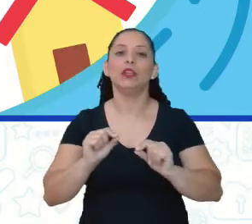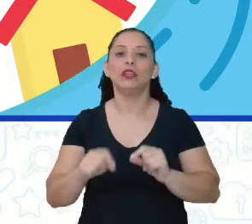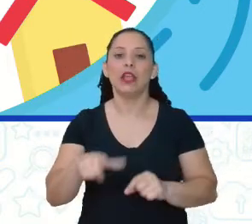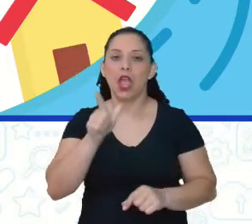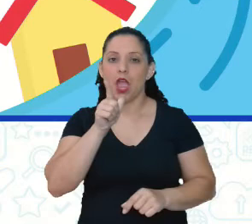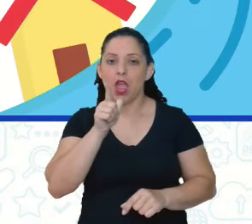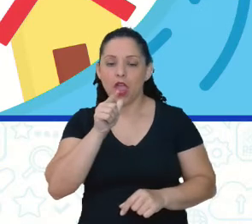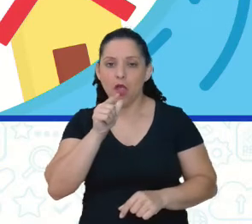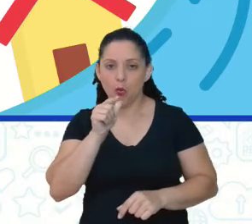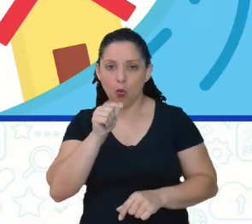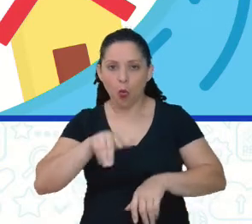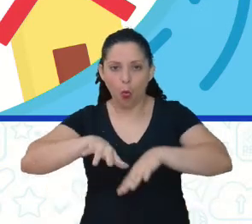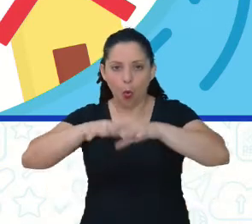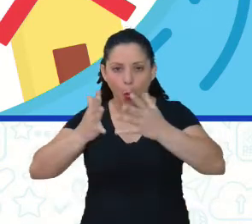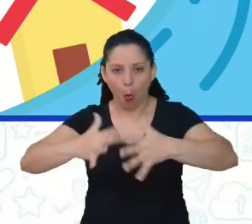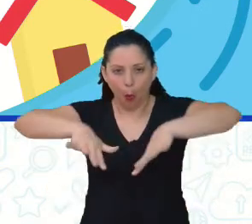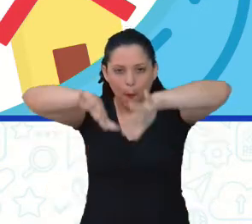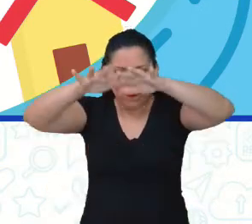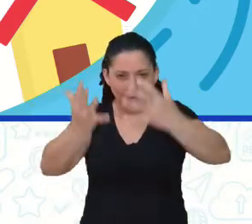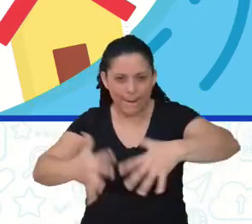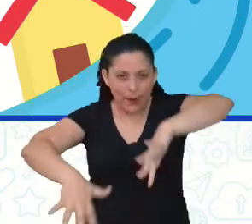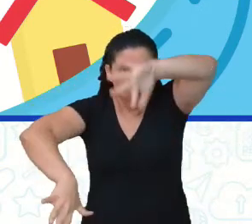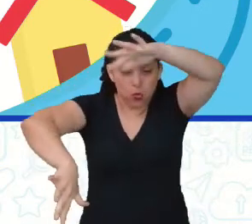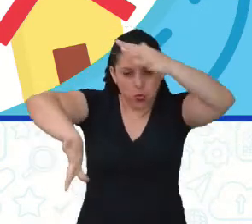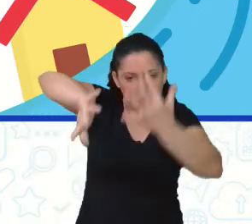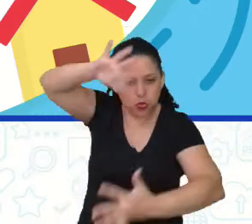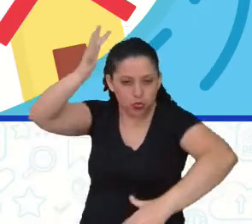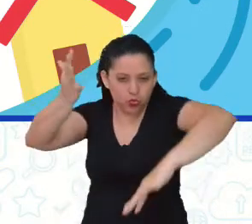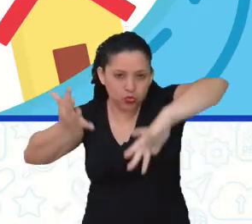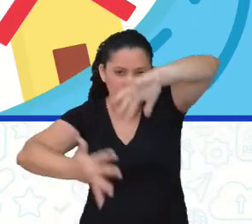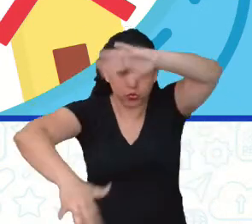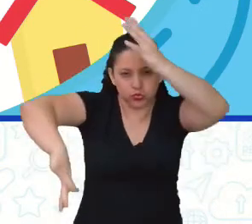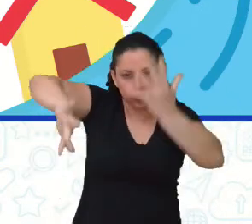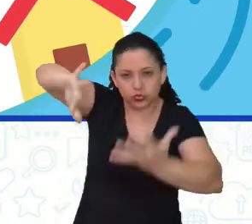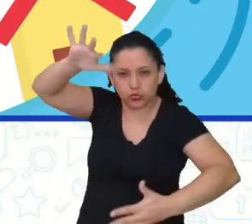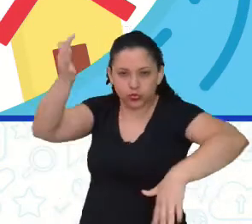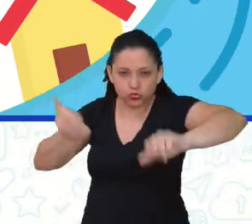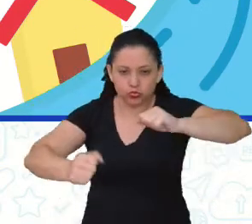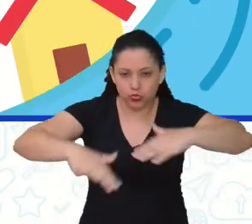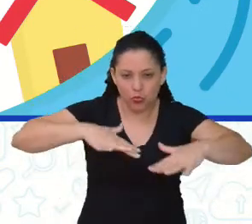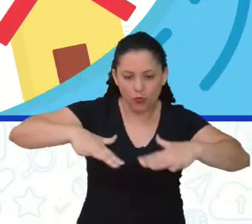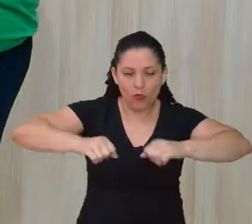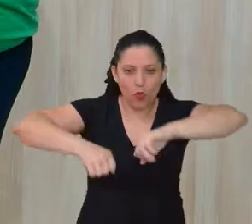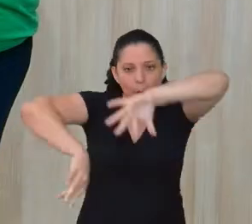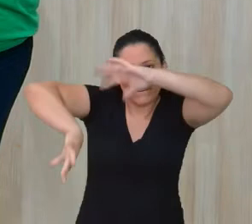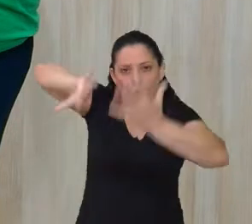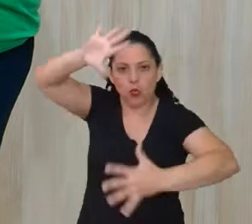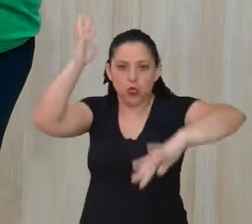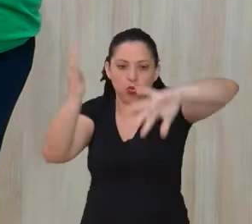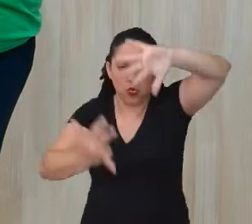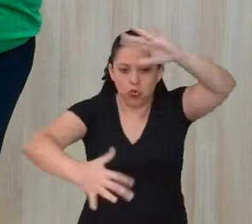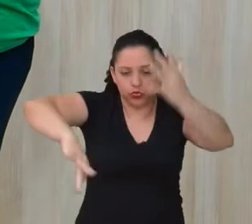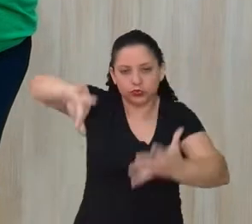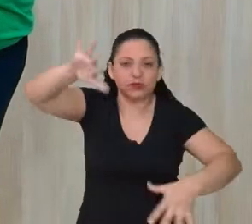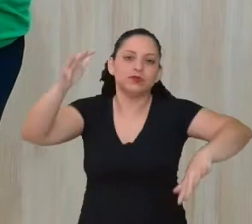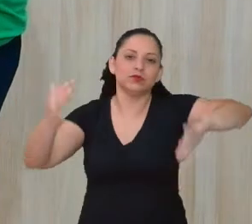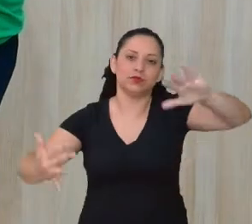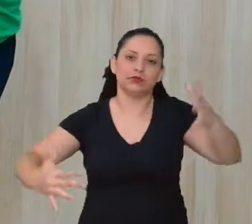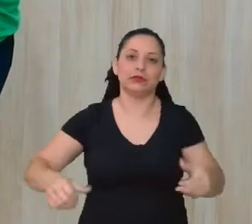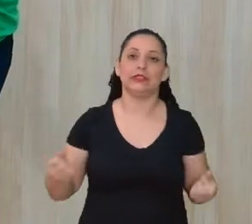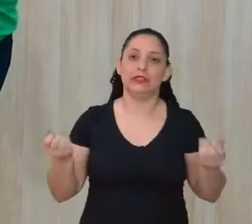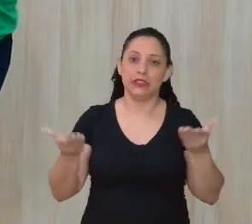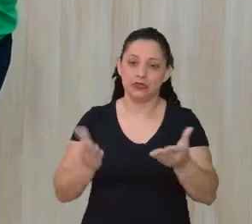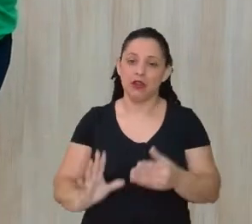maremotos, né? Que são chamados de tsunamis, quando chegam às cidades e tudo mais, né? Então, todos esses fenômenos são fenômenos